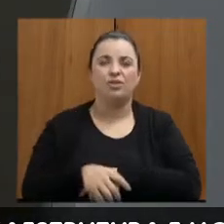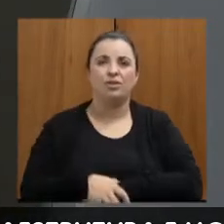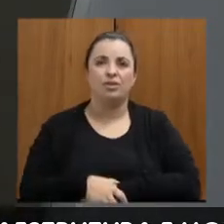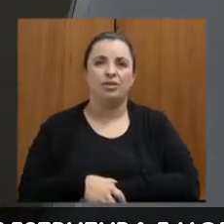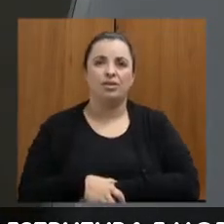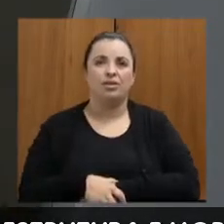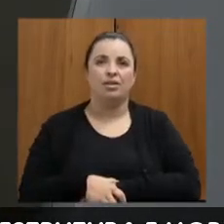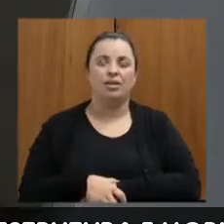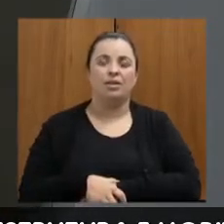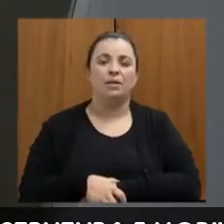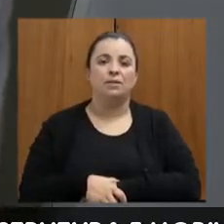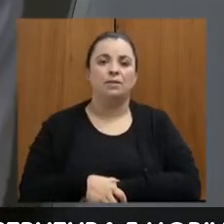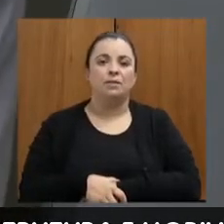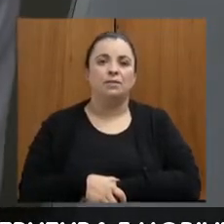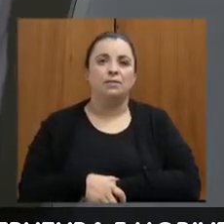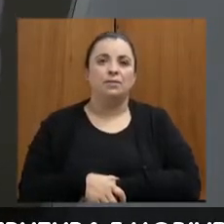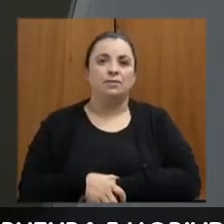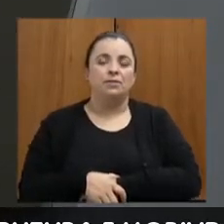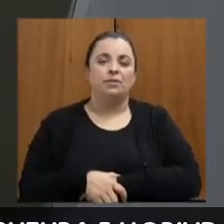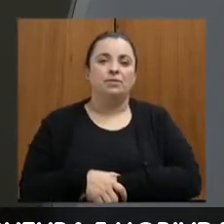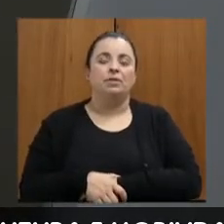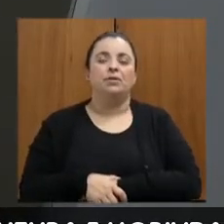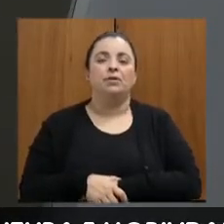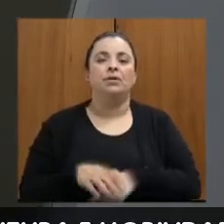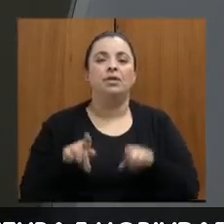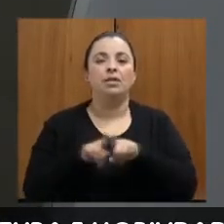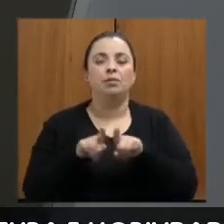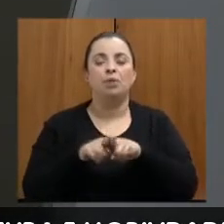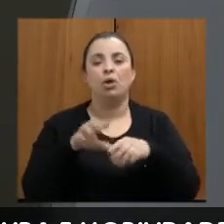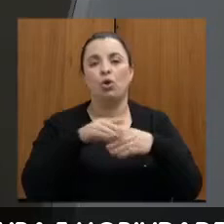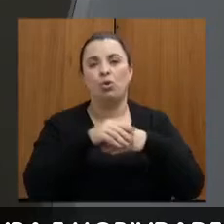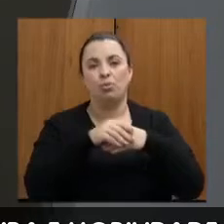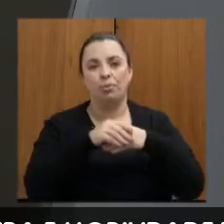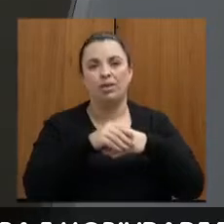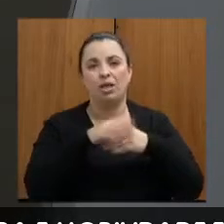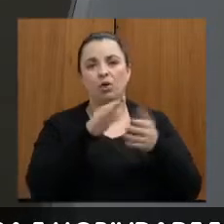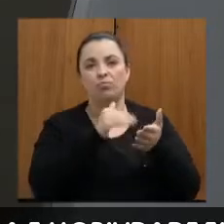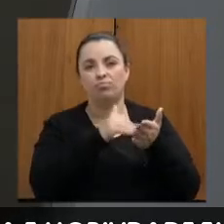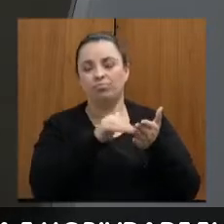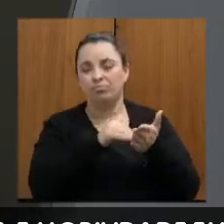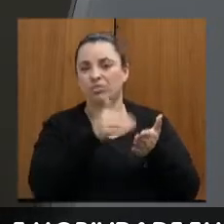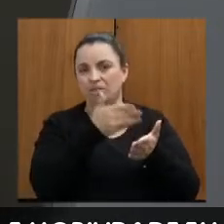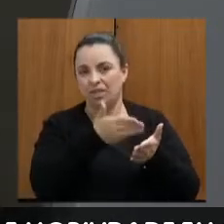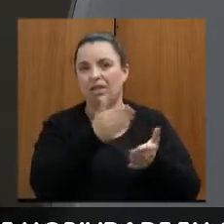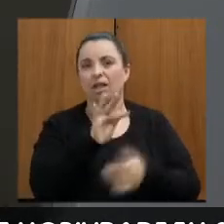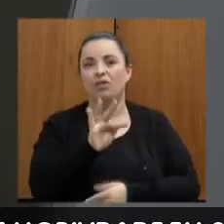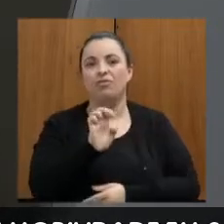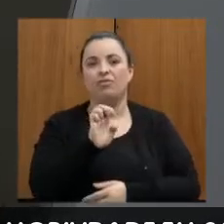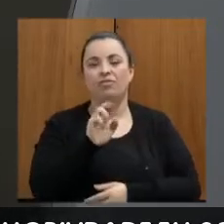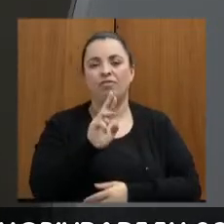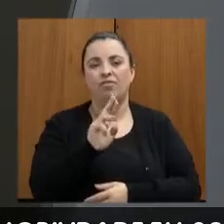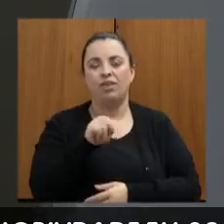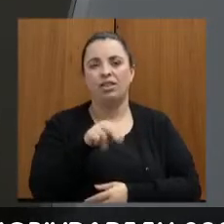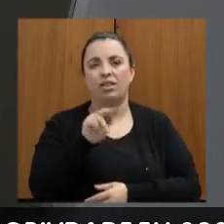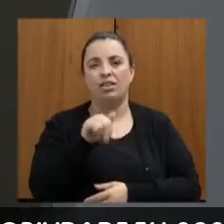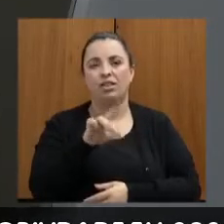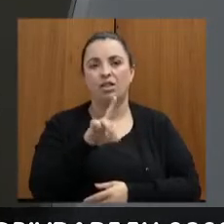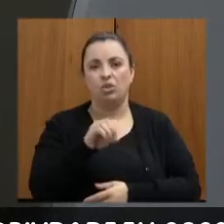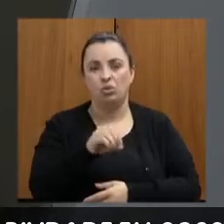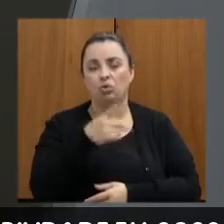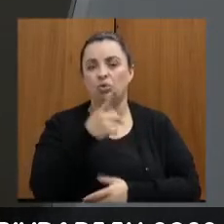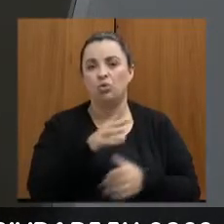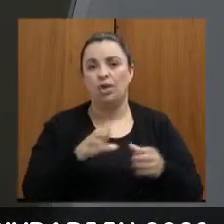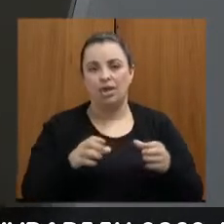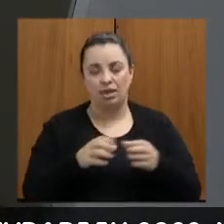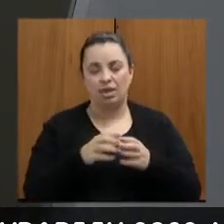pelo pelo Estado e complementar o nosso secretário Fernando marcato e ela e toda